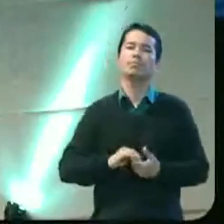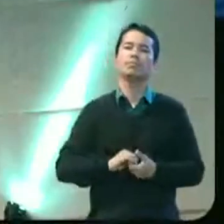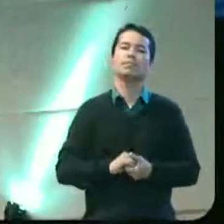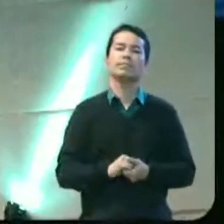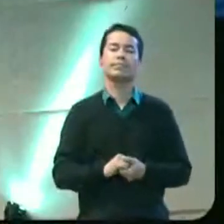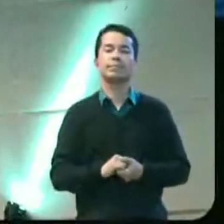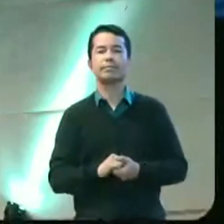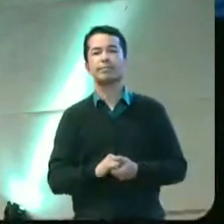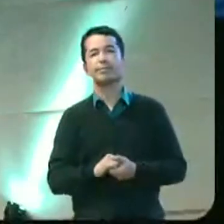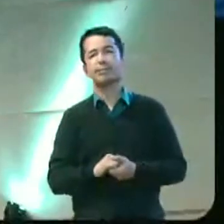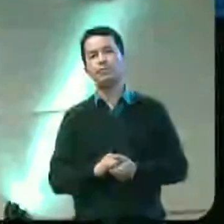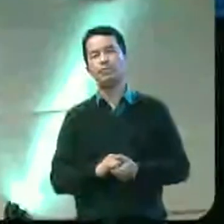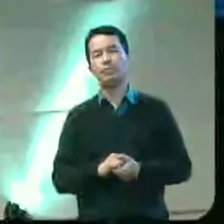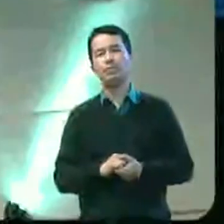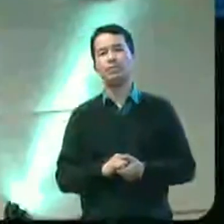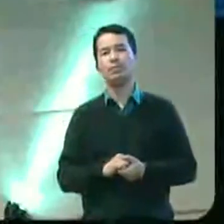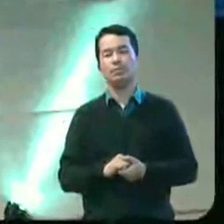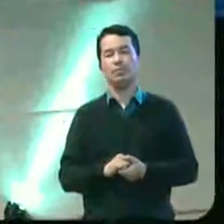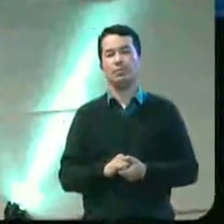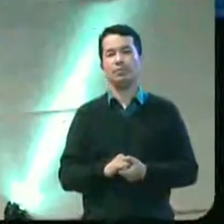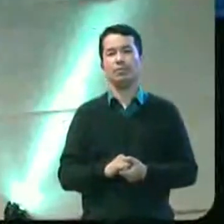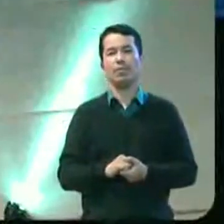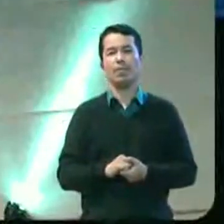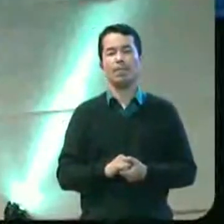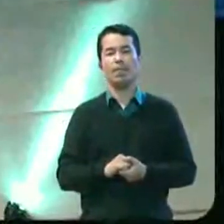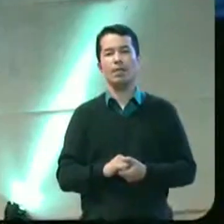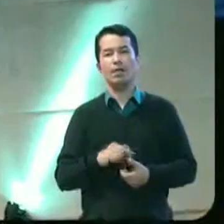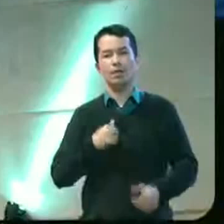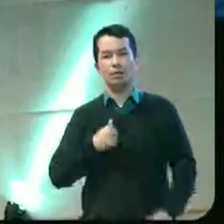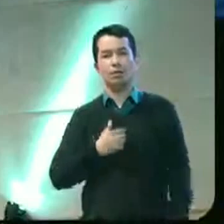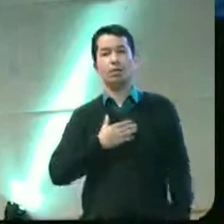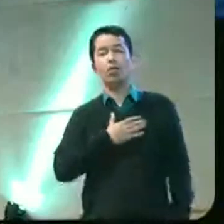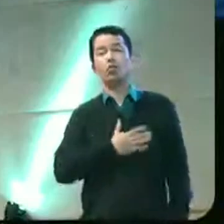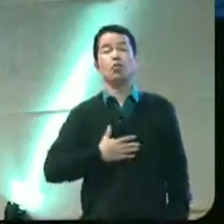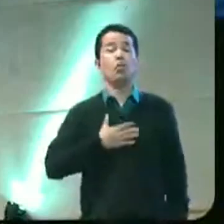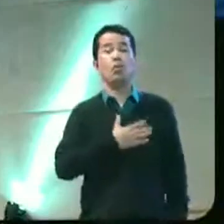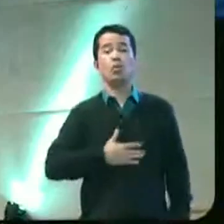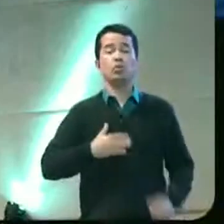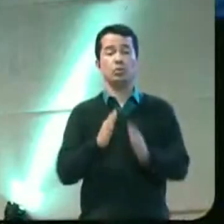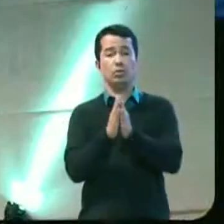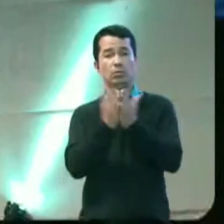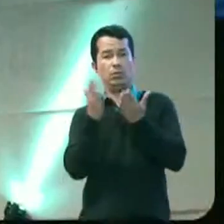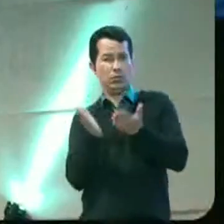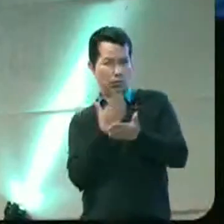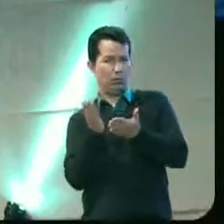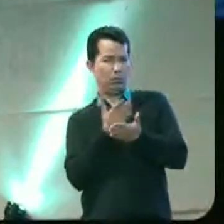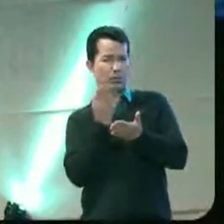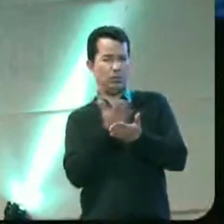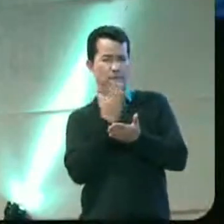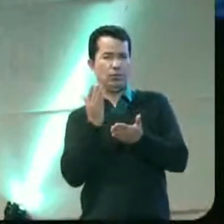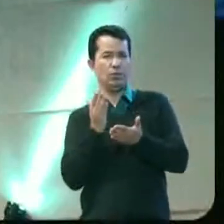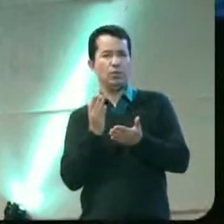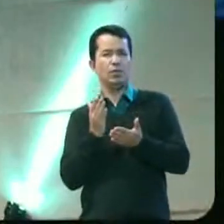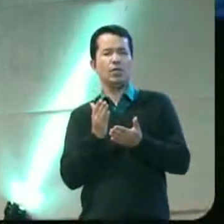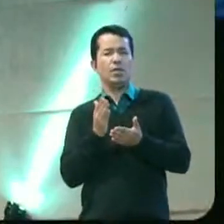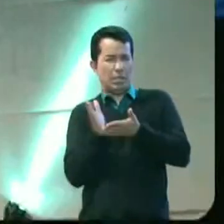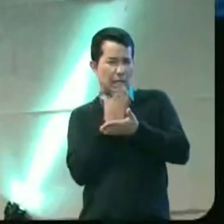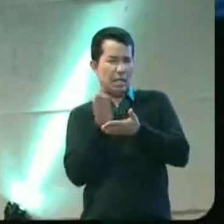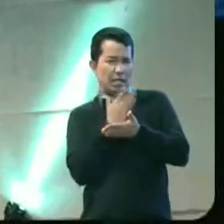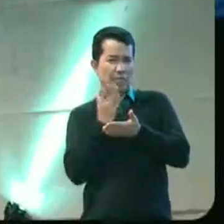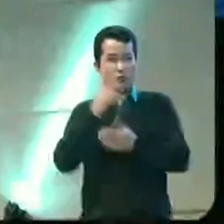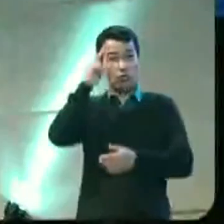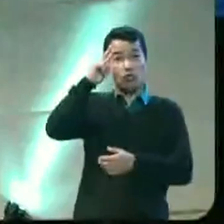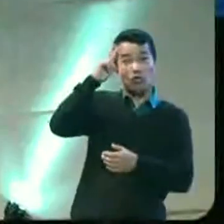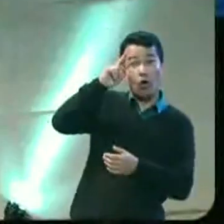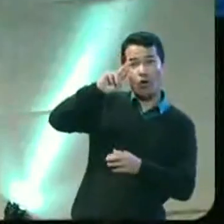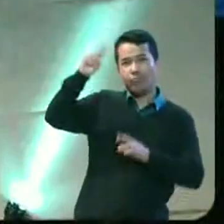Eu gosto muito de literatura de fantasia, de aventura. Eu acredito que muitas vezes as